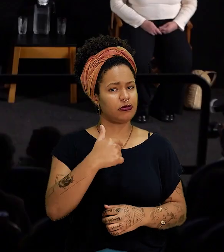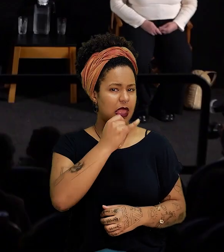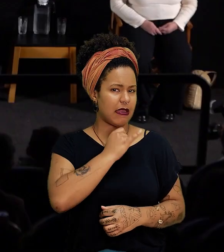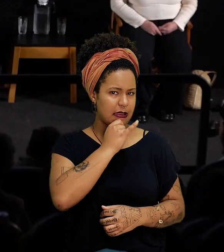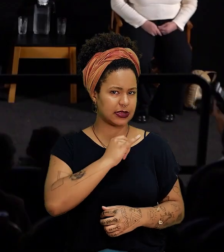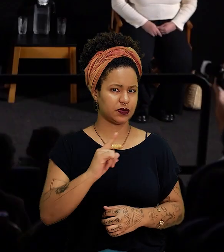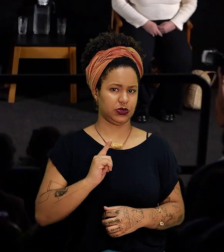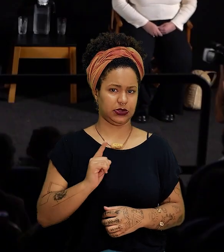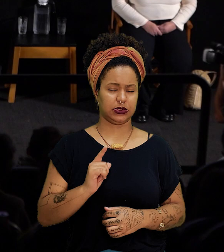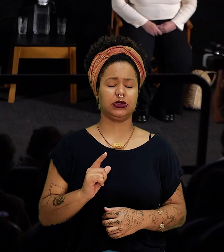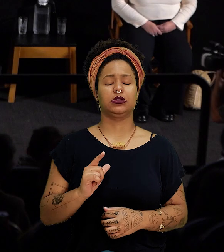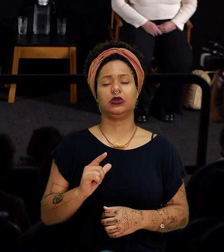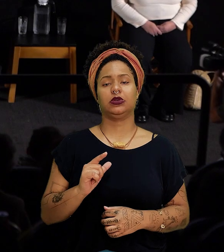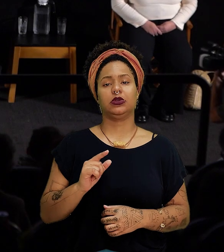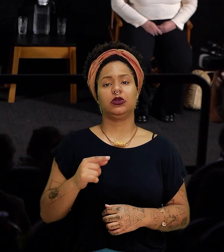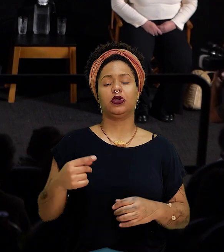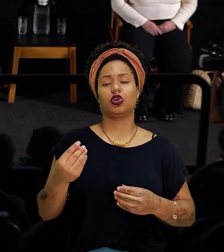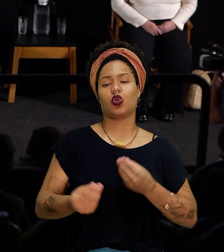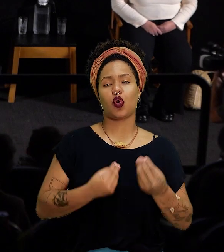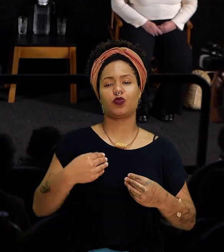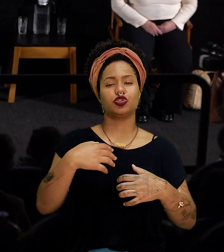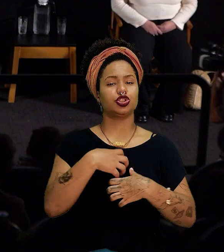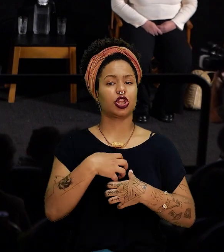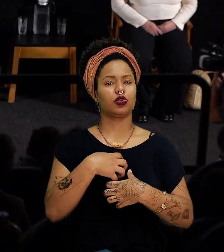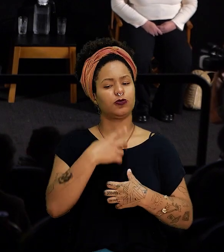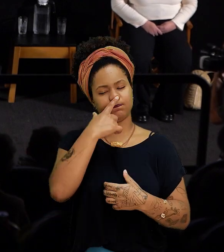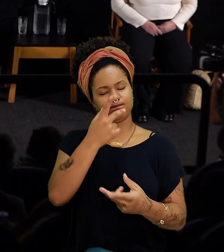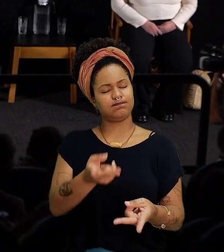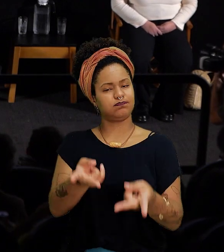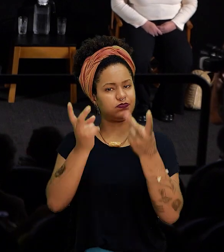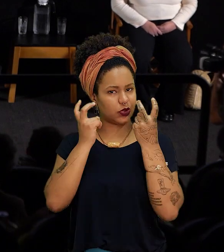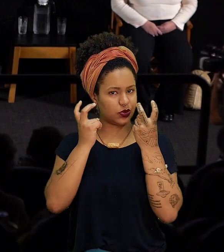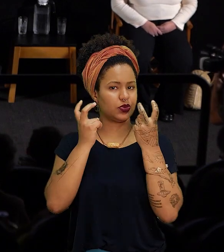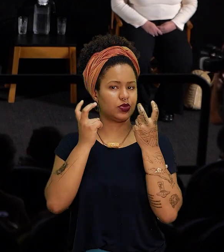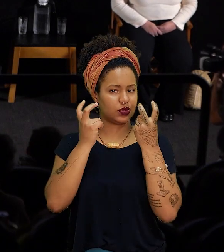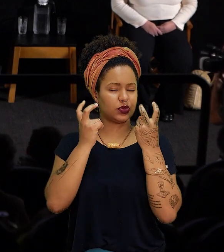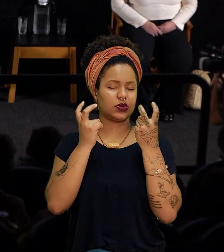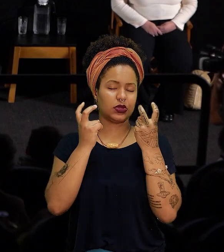exemplo dessa forma de encarar